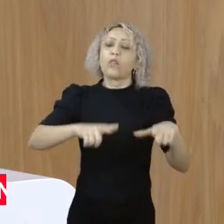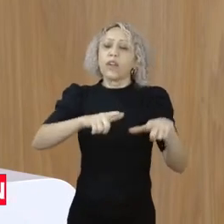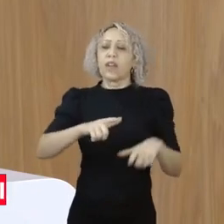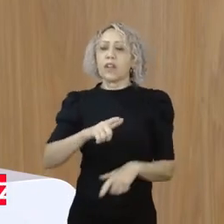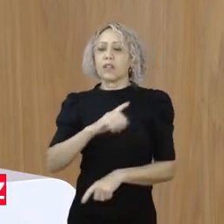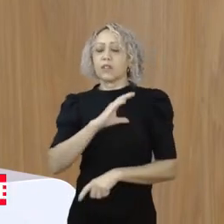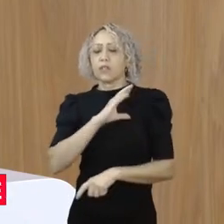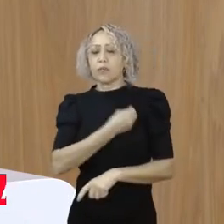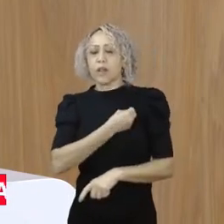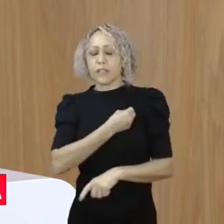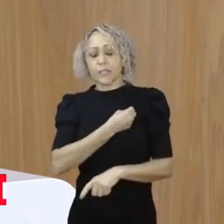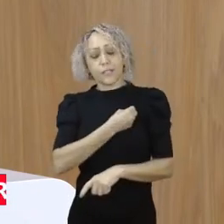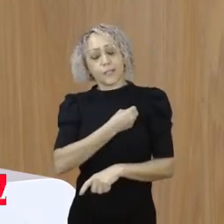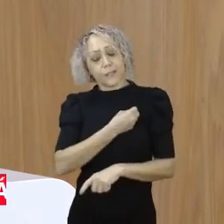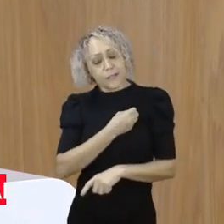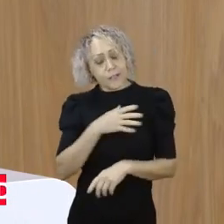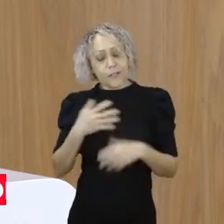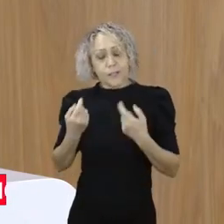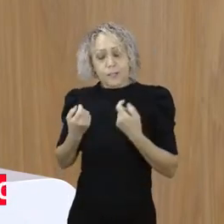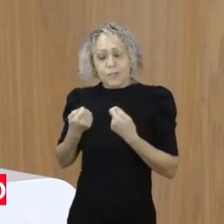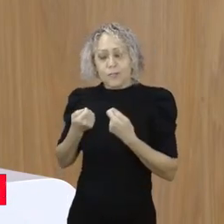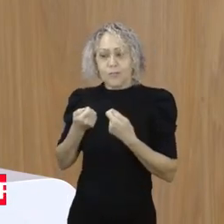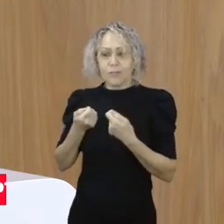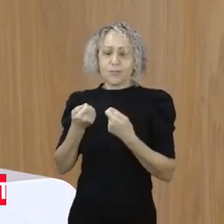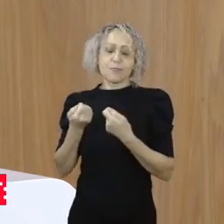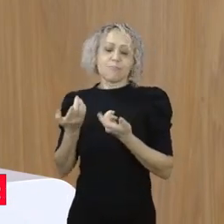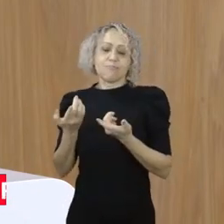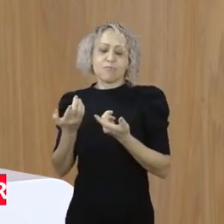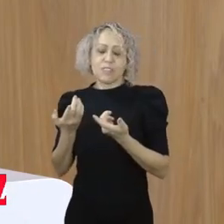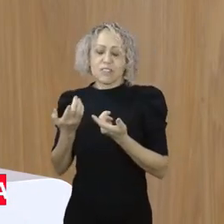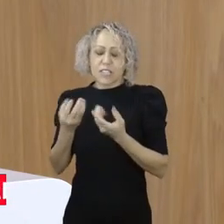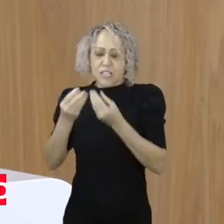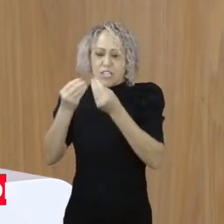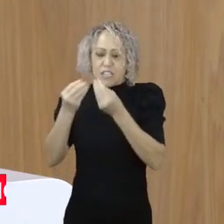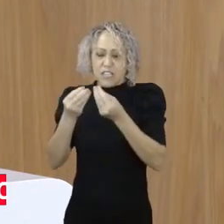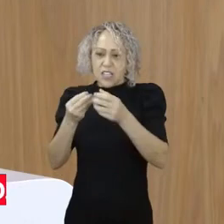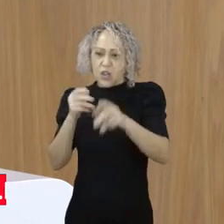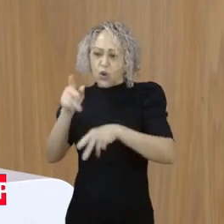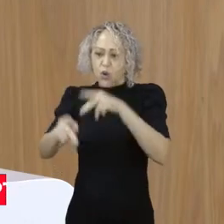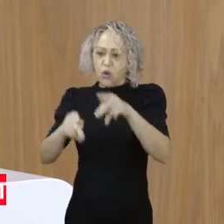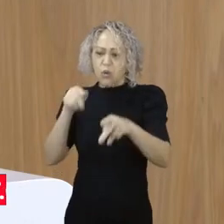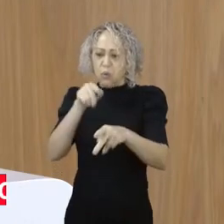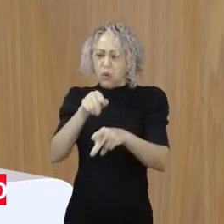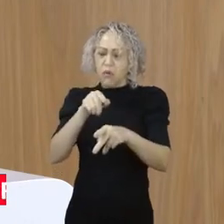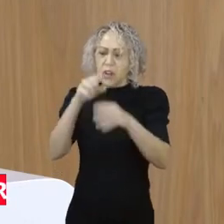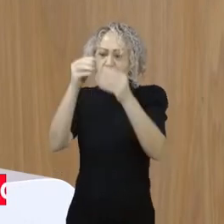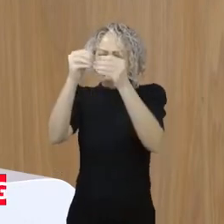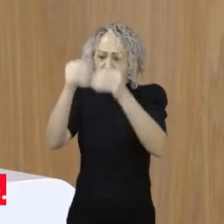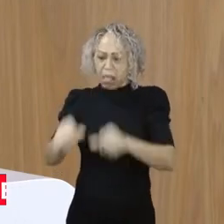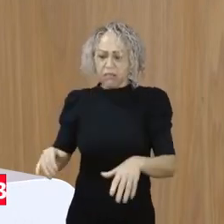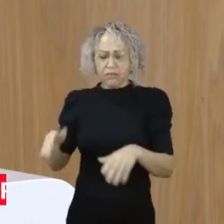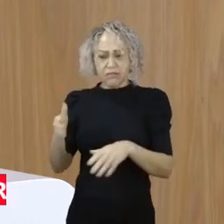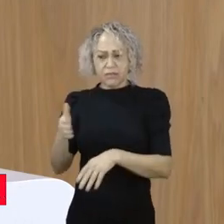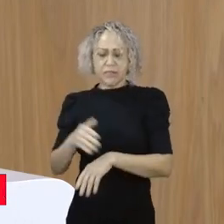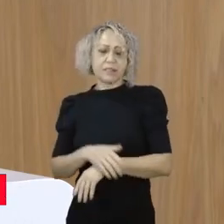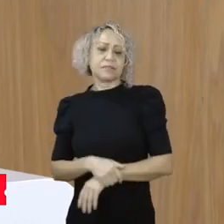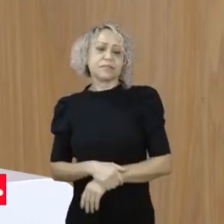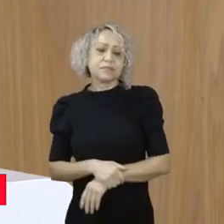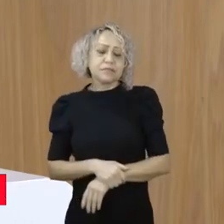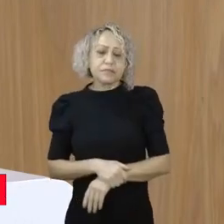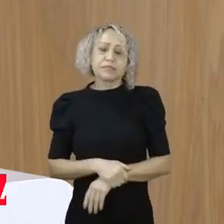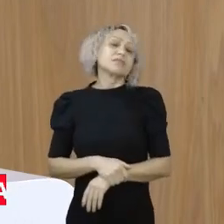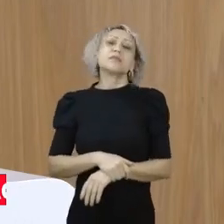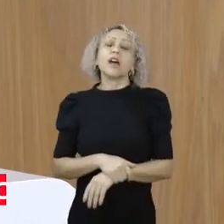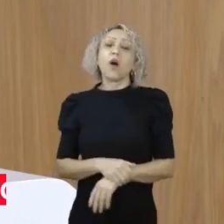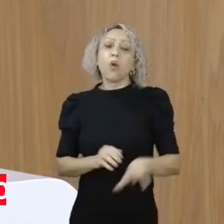Gaza, escolas, enfim, destruição. E o presidente Lula não poderia se calar diante desses absurdos, né, contra